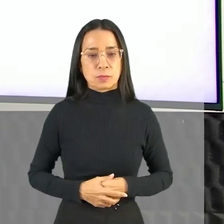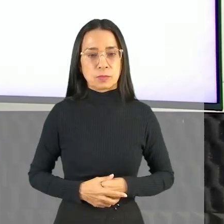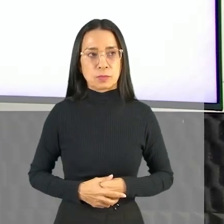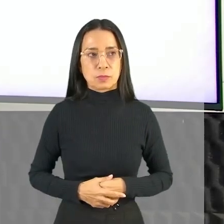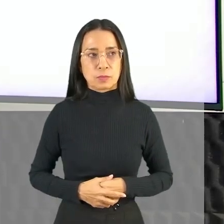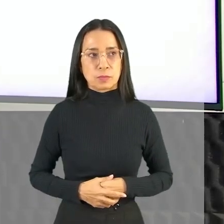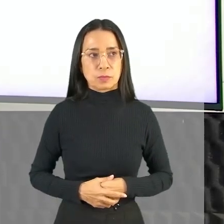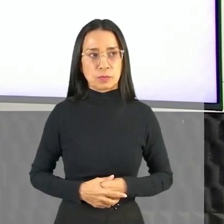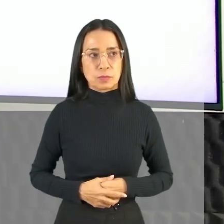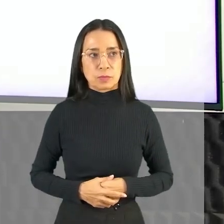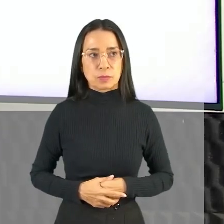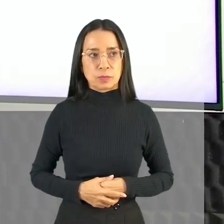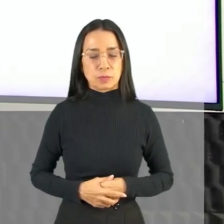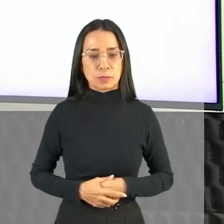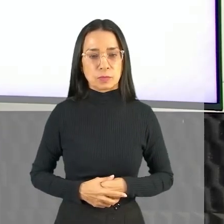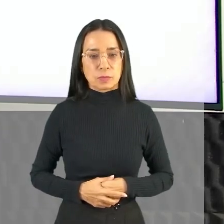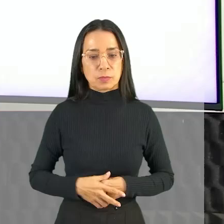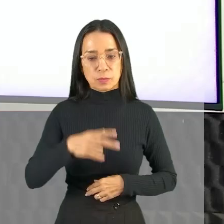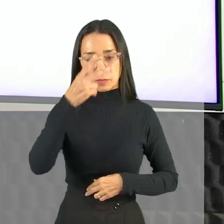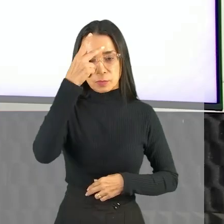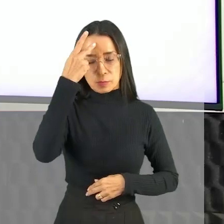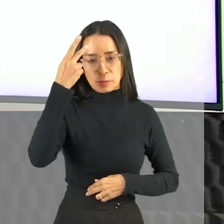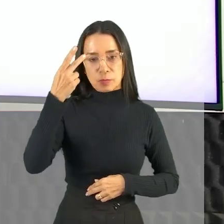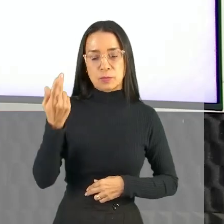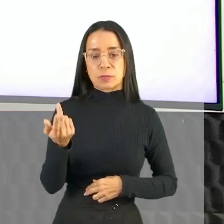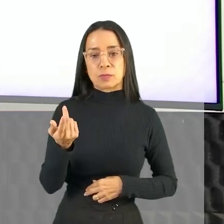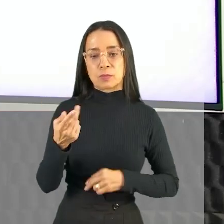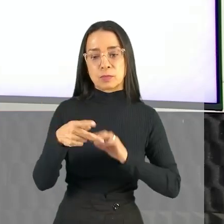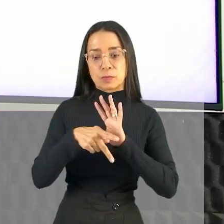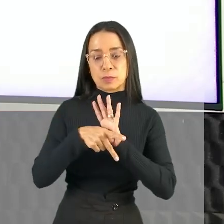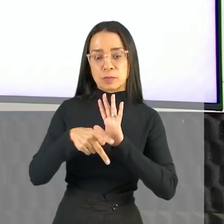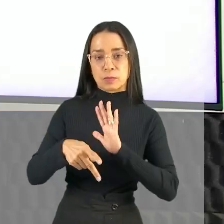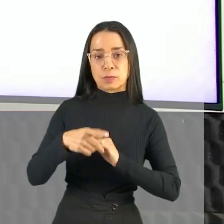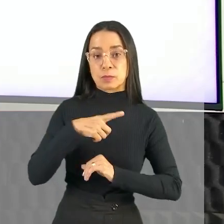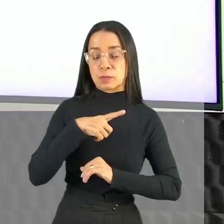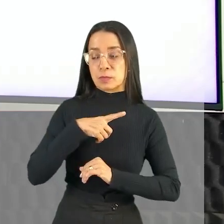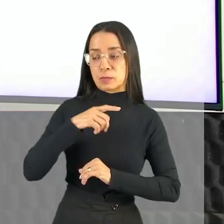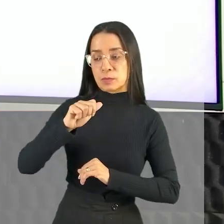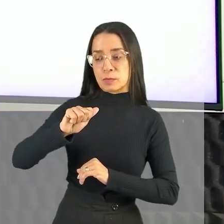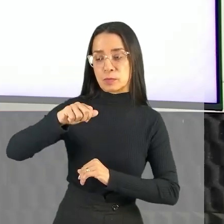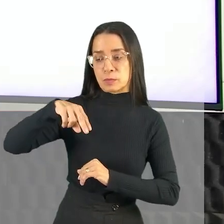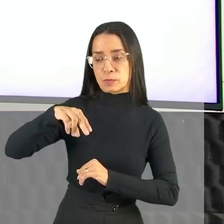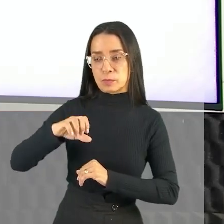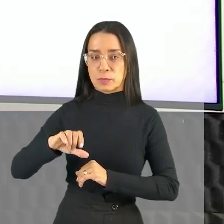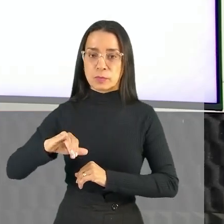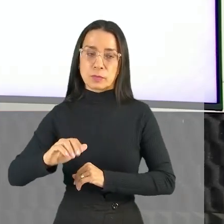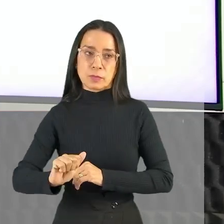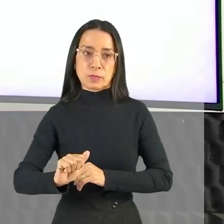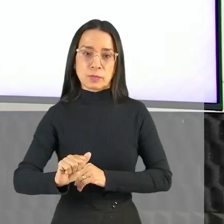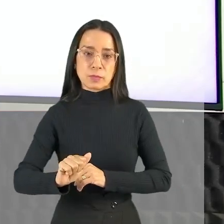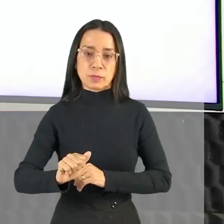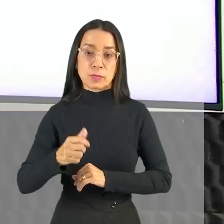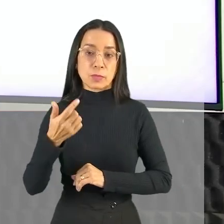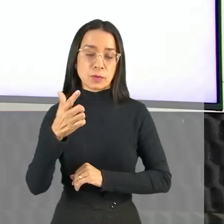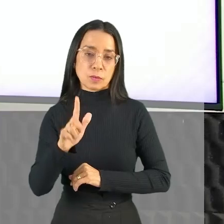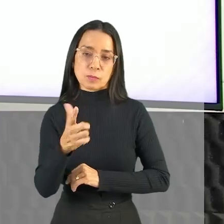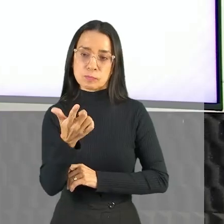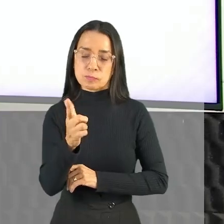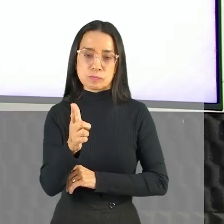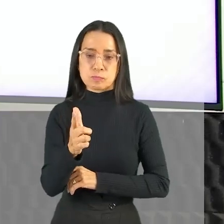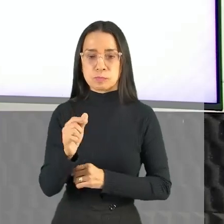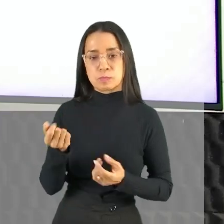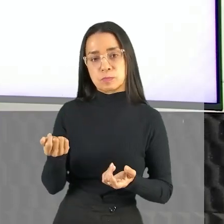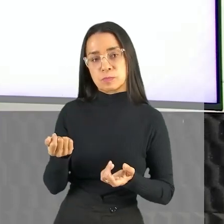a gente tem um grupo de pessoas com anemia falciforme e pessoas sem anemia falciforme.